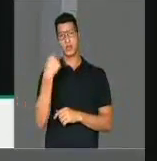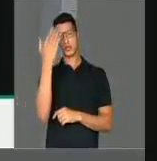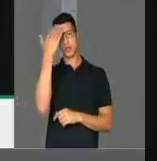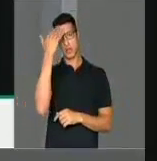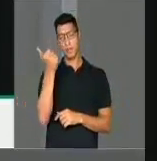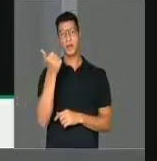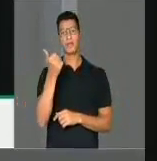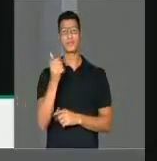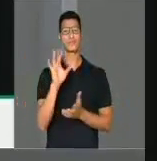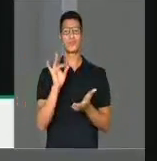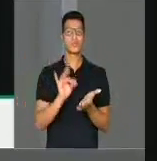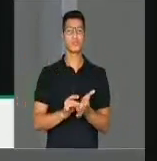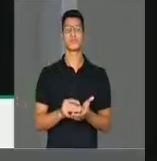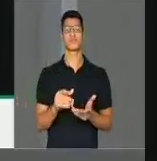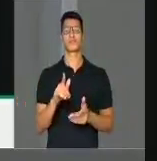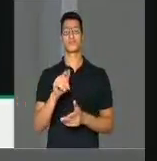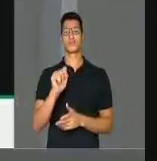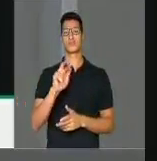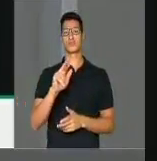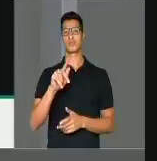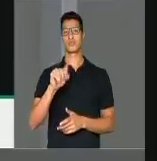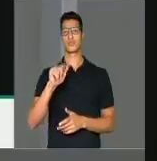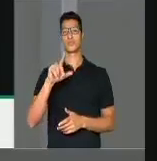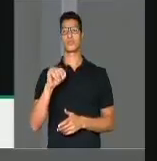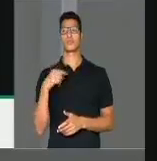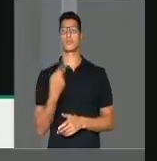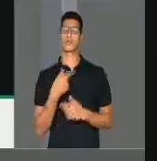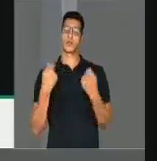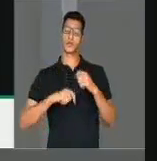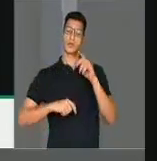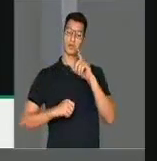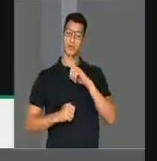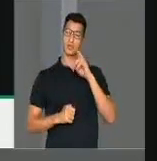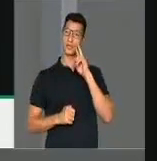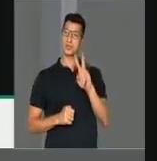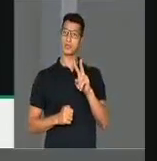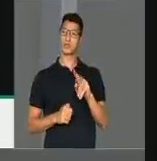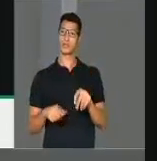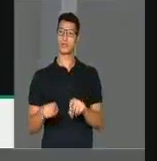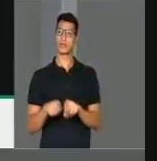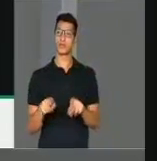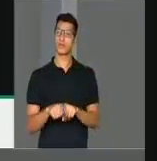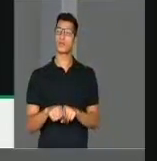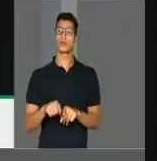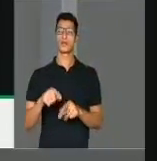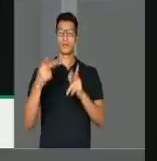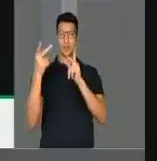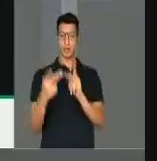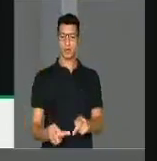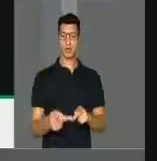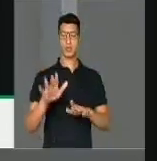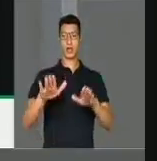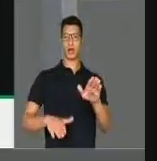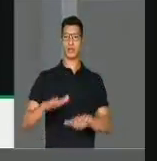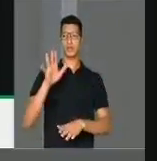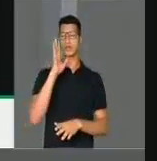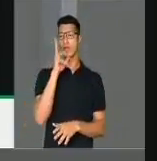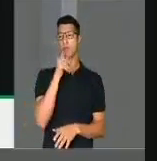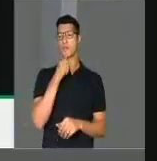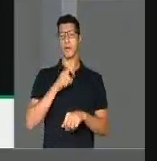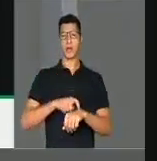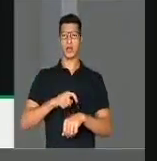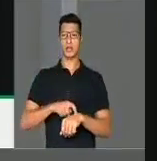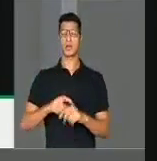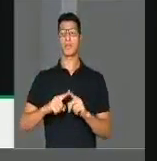para sabermos os reais gargalos. Nós observamos que todos esses projetos, às vezes